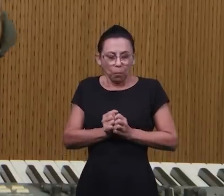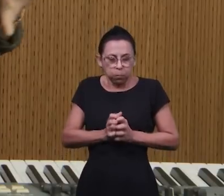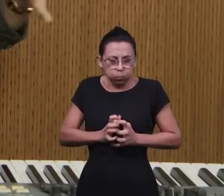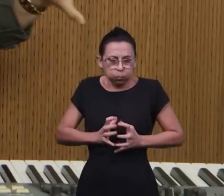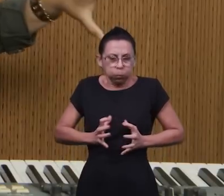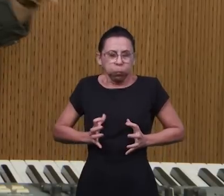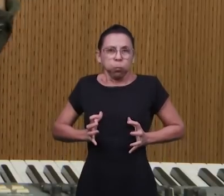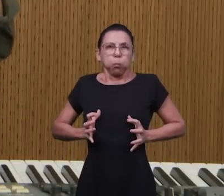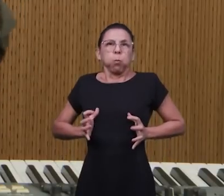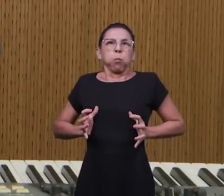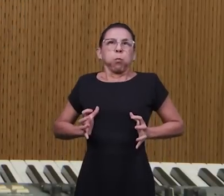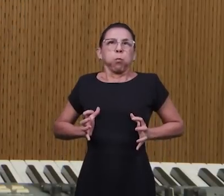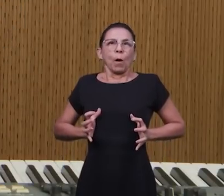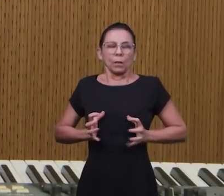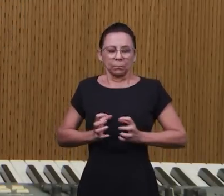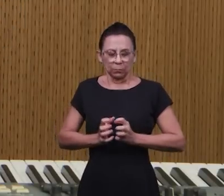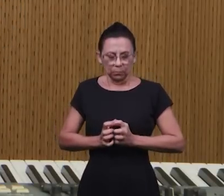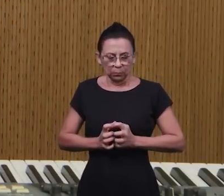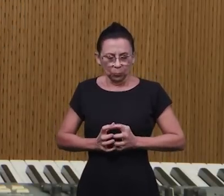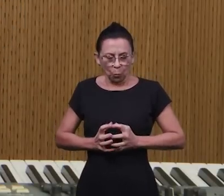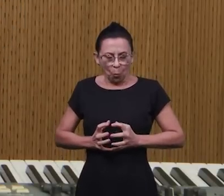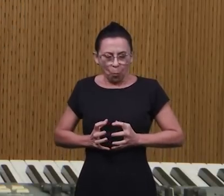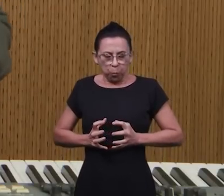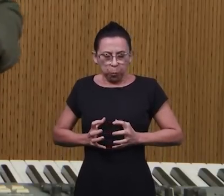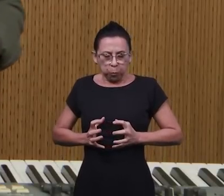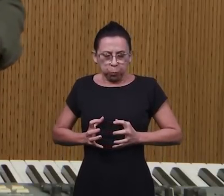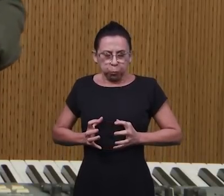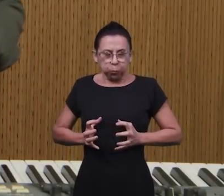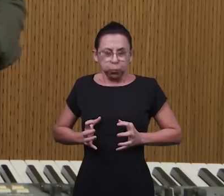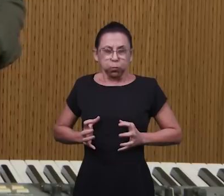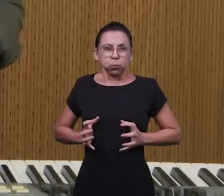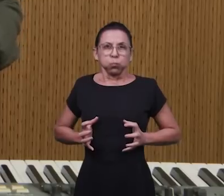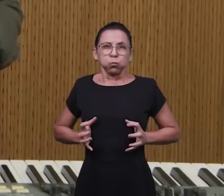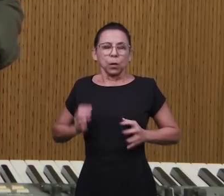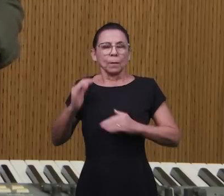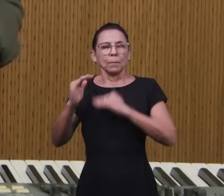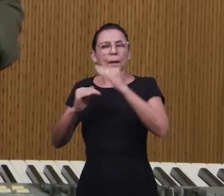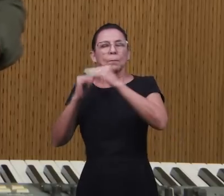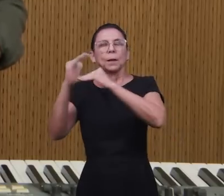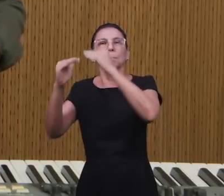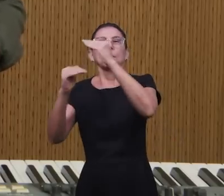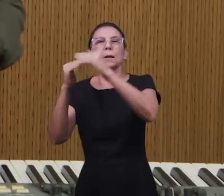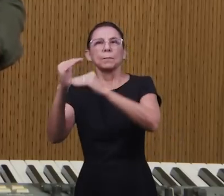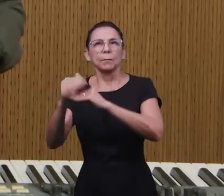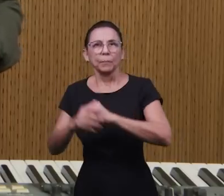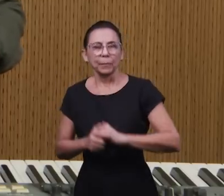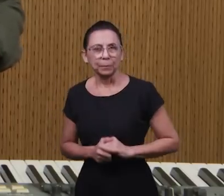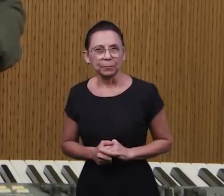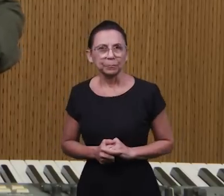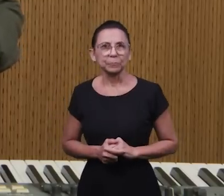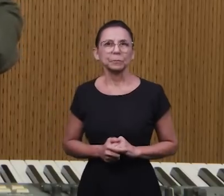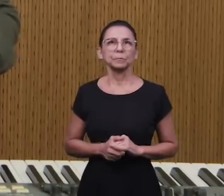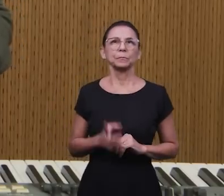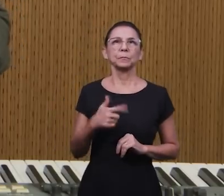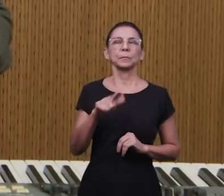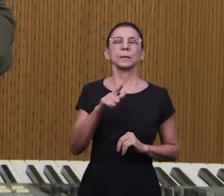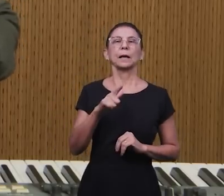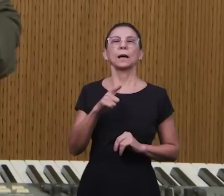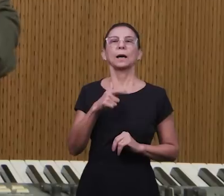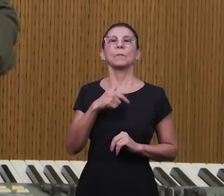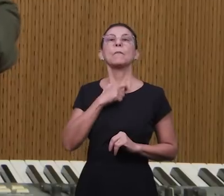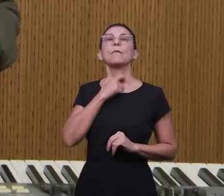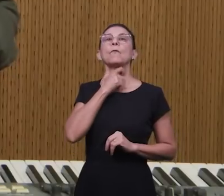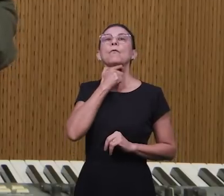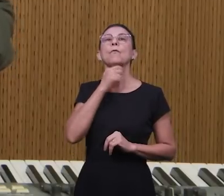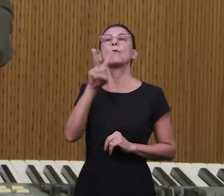essa abertura suficiente para que ele contraísse, para a minha produção vocal ter o